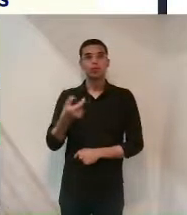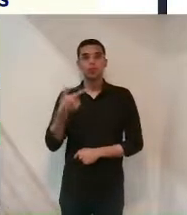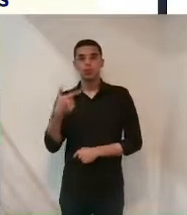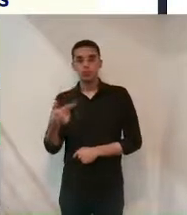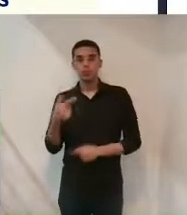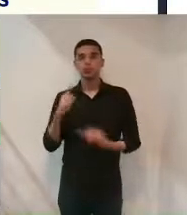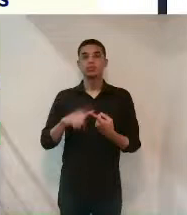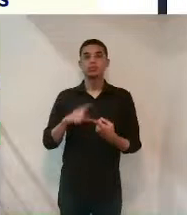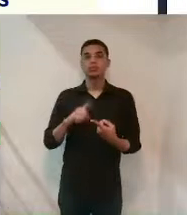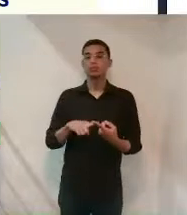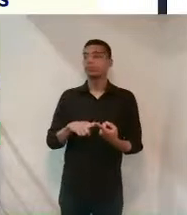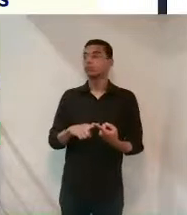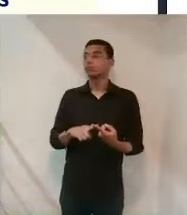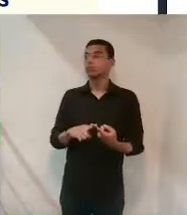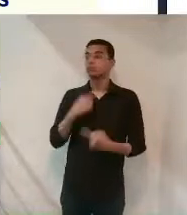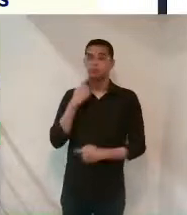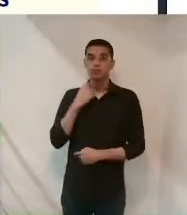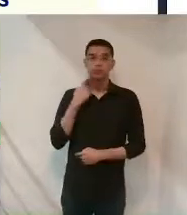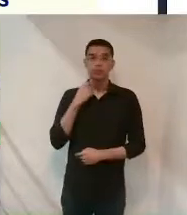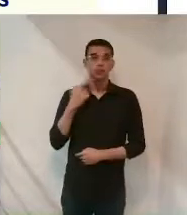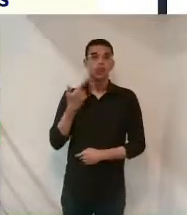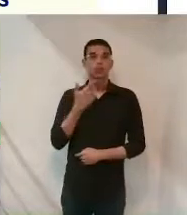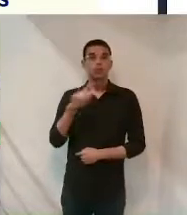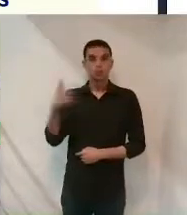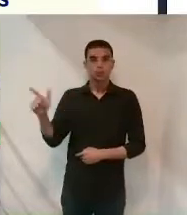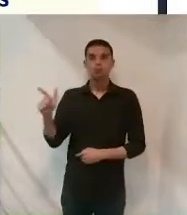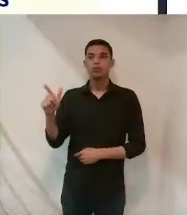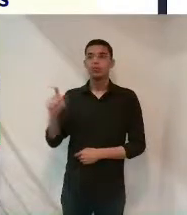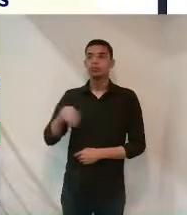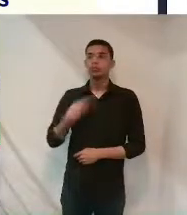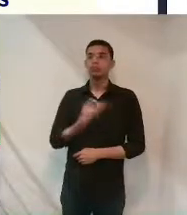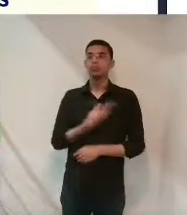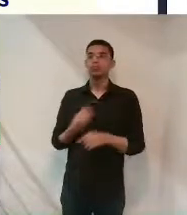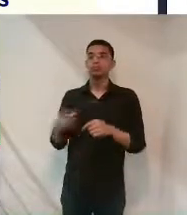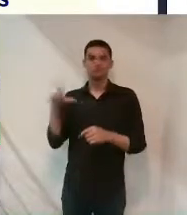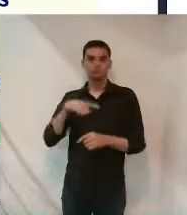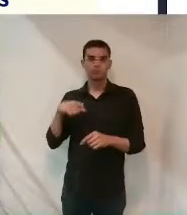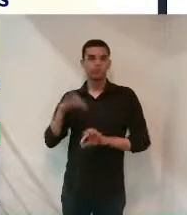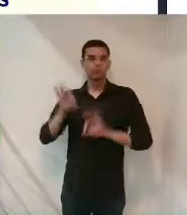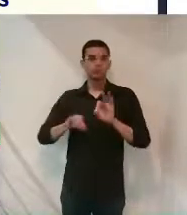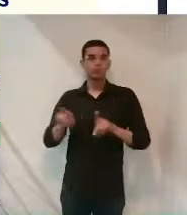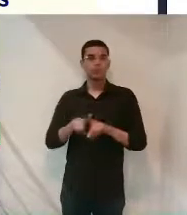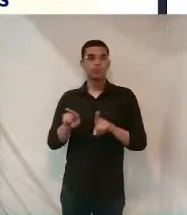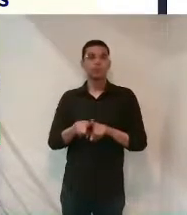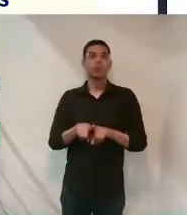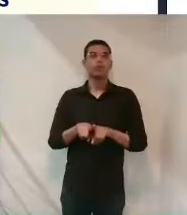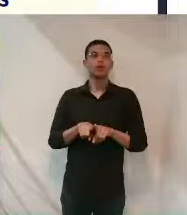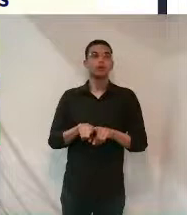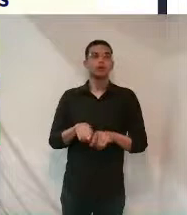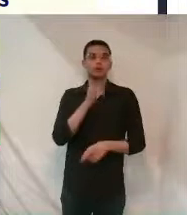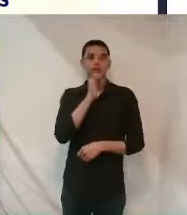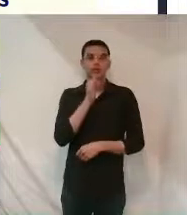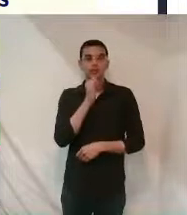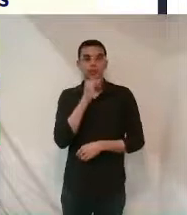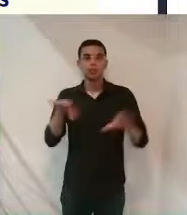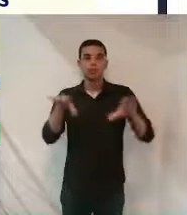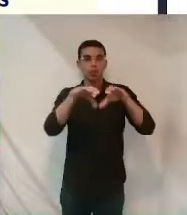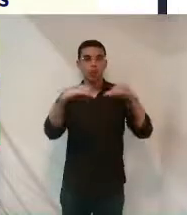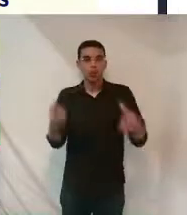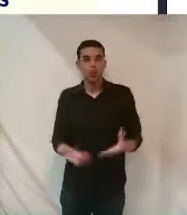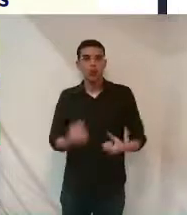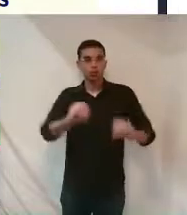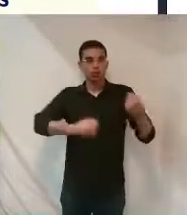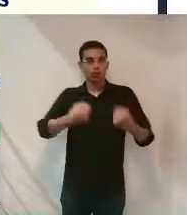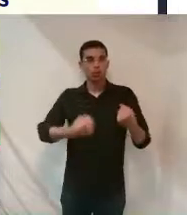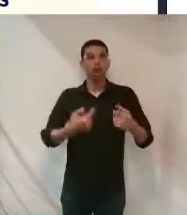uma sequência de outras resoluções do CONAMA, que também versam sobre pneus, óleos lubrificantes, pilhas e baterias,